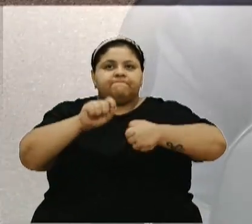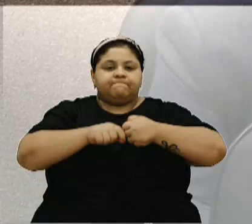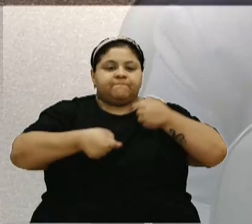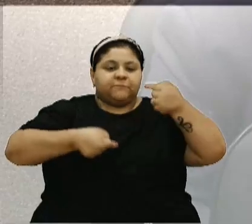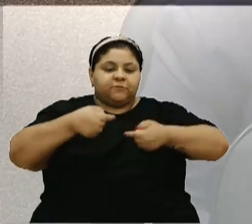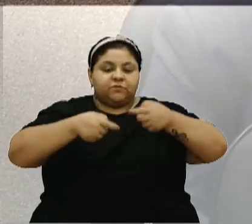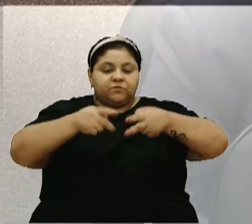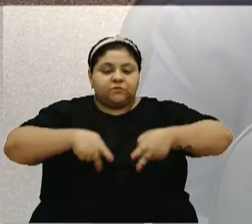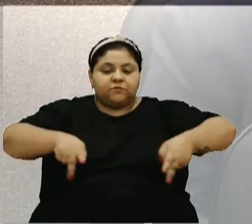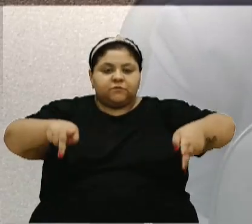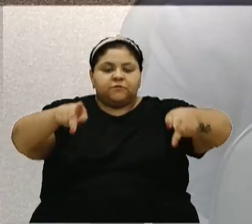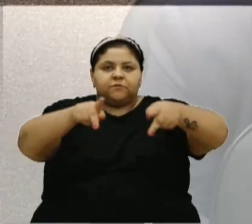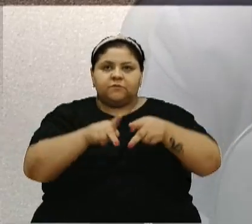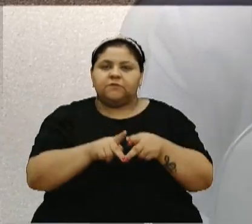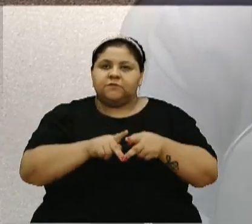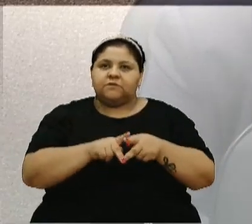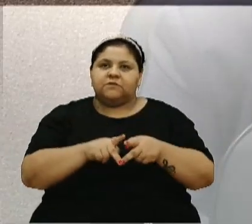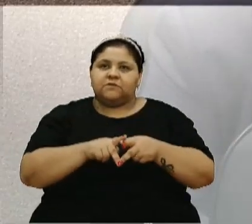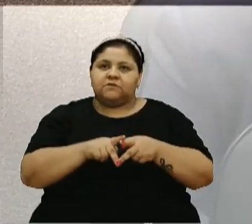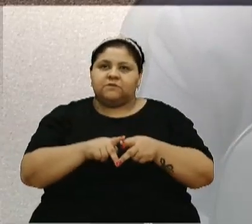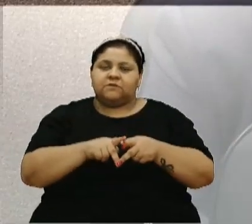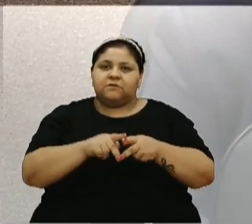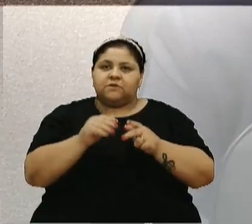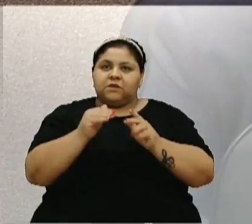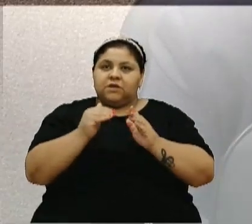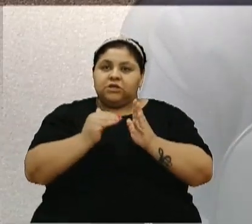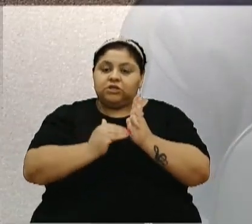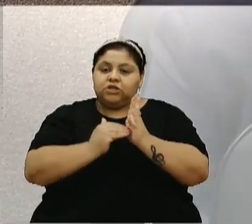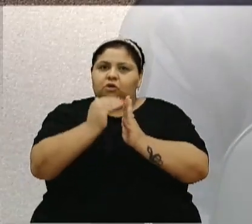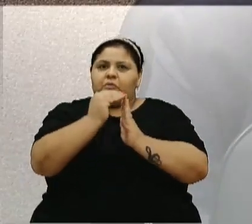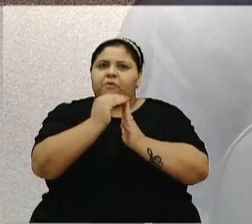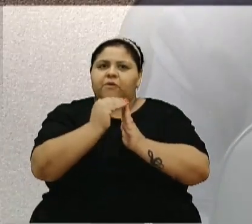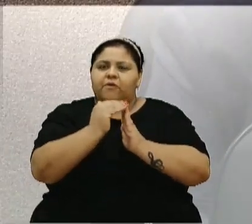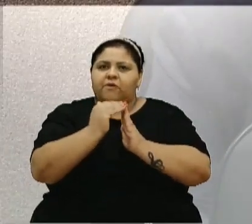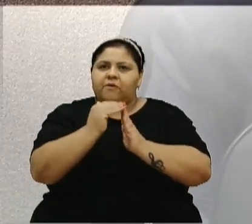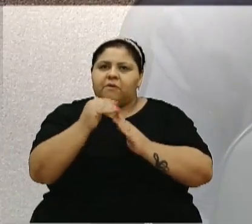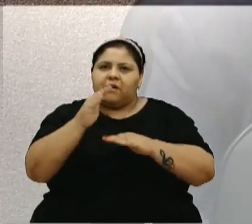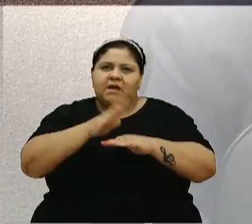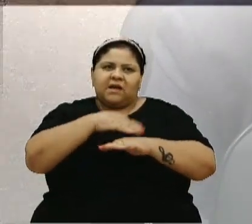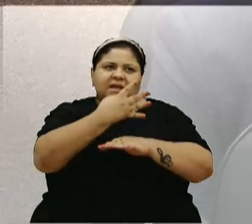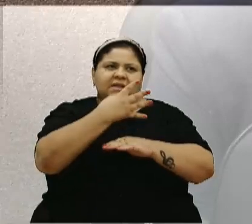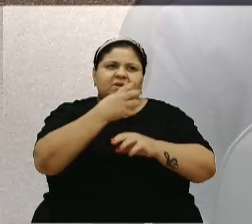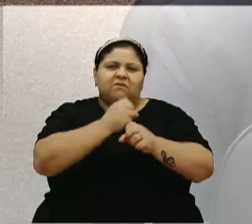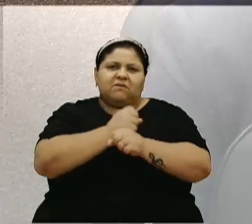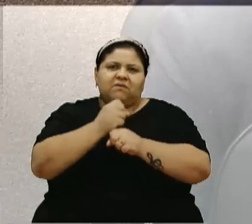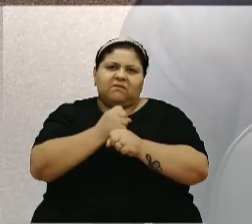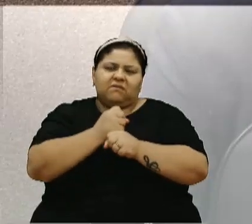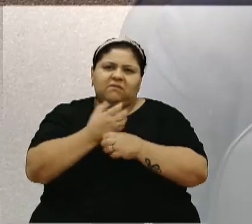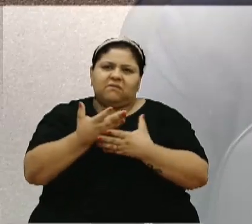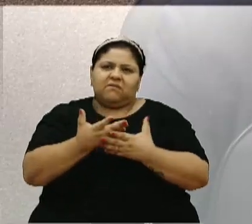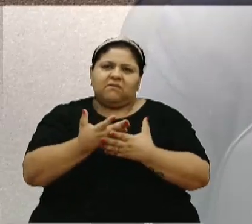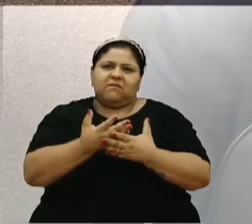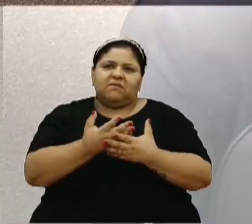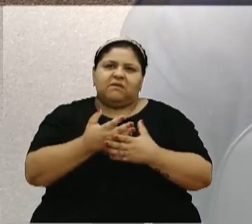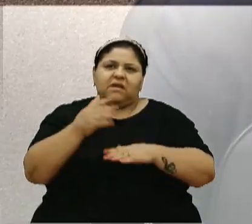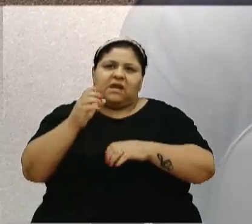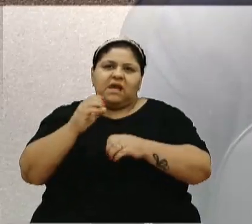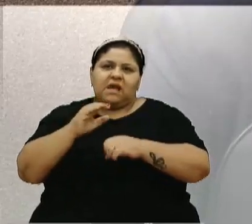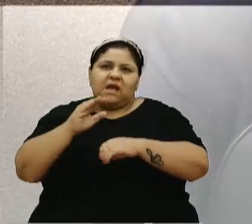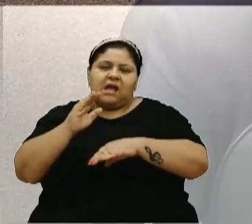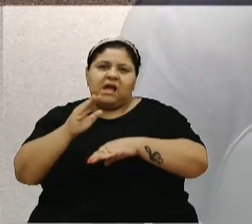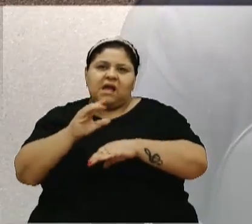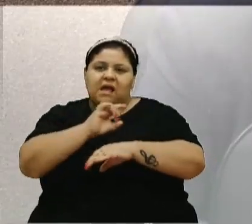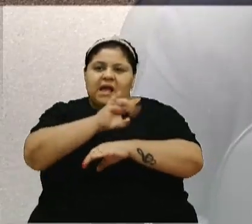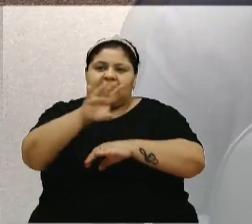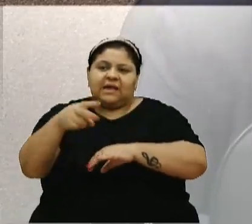com a população a respeito de aumentar a quantidade, né? A cada 4 anos era realizado, passou a ser realizado a cada 2 anos, se falou